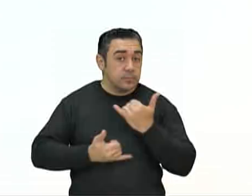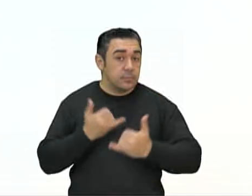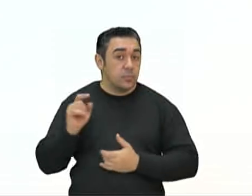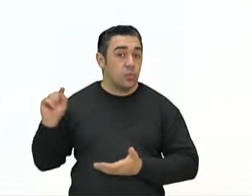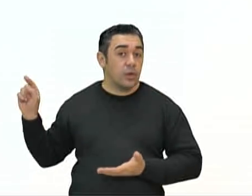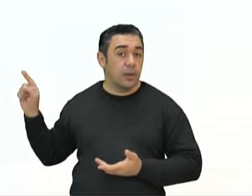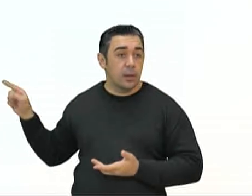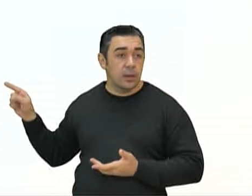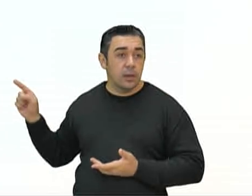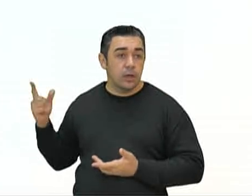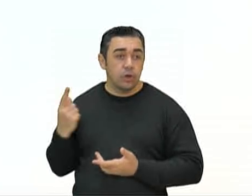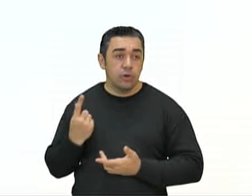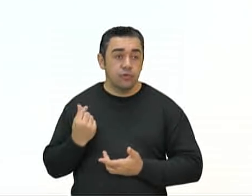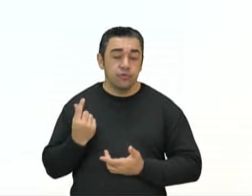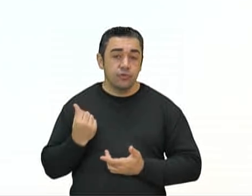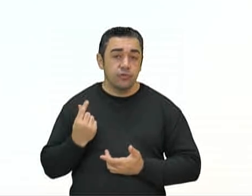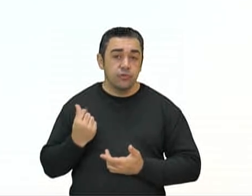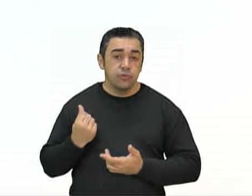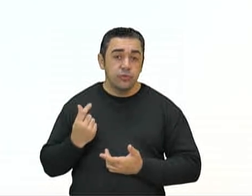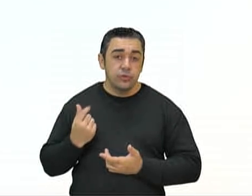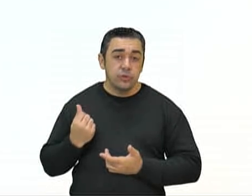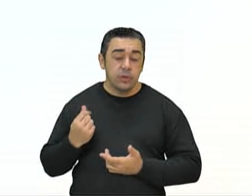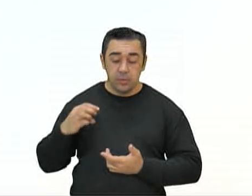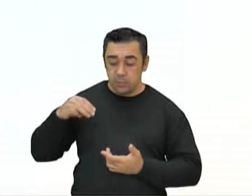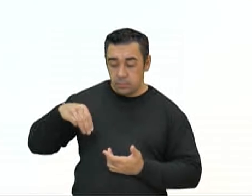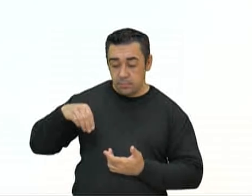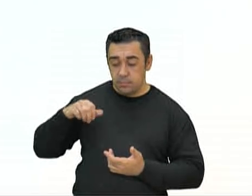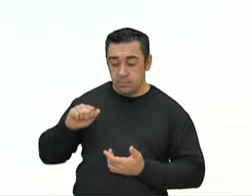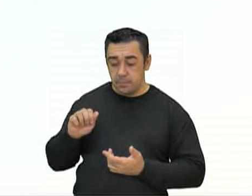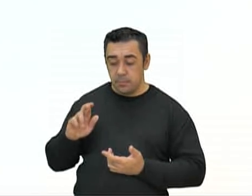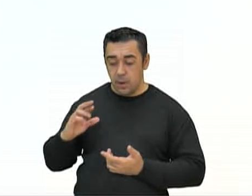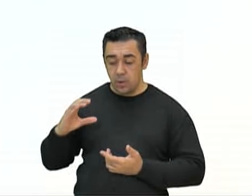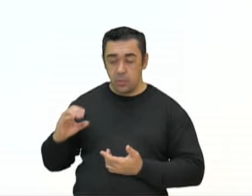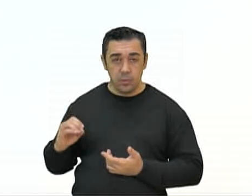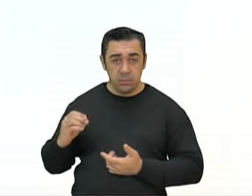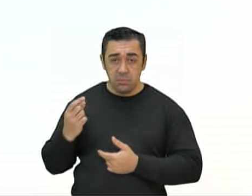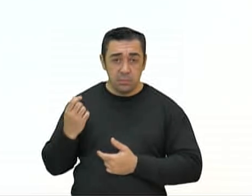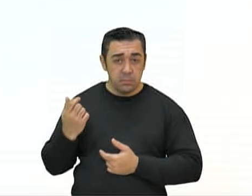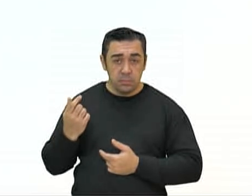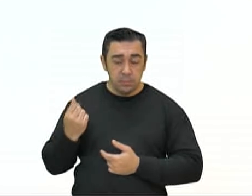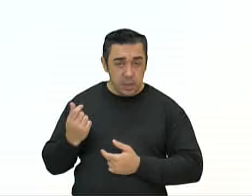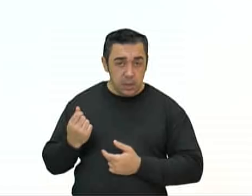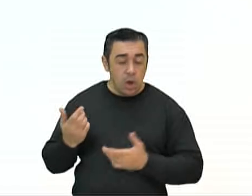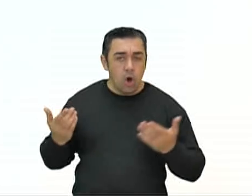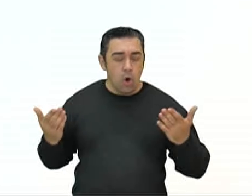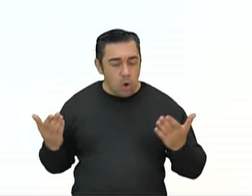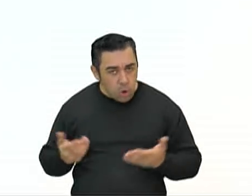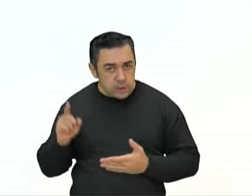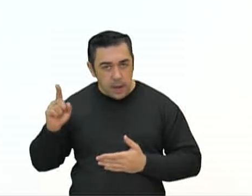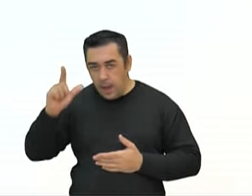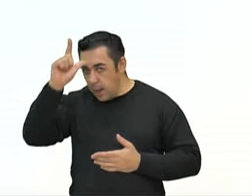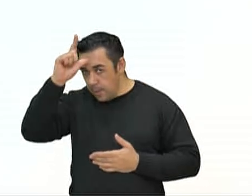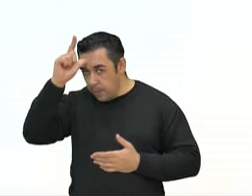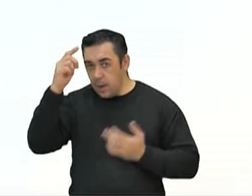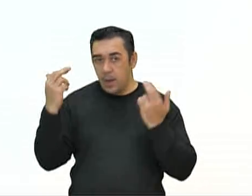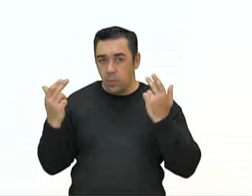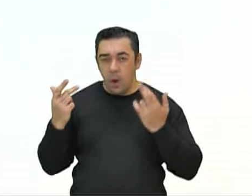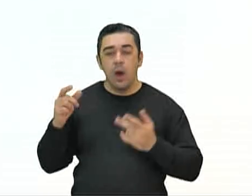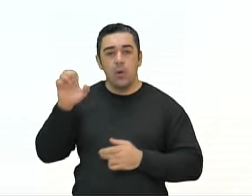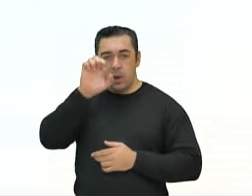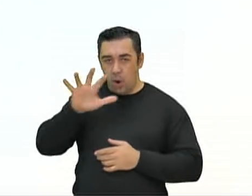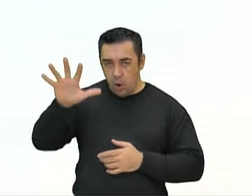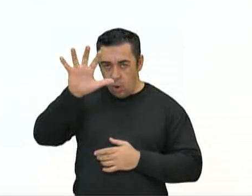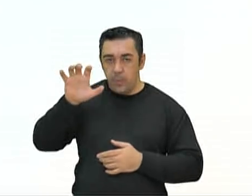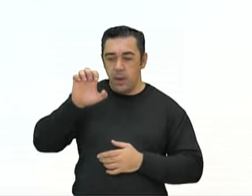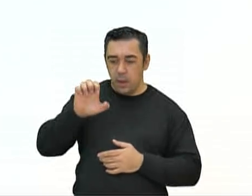de marco, que era a moeda da Alemanha na época. Hoje a moeda da Alemanha é o euro, como é da maioria dos países da